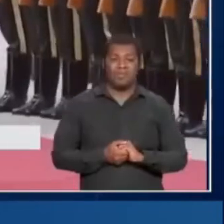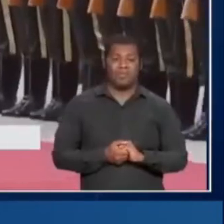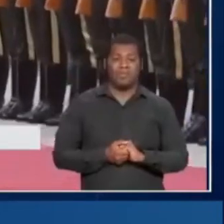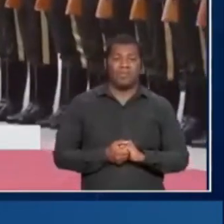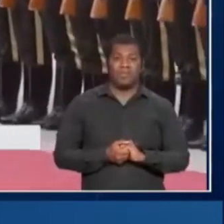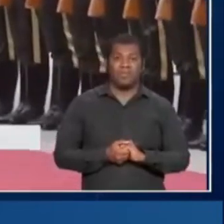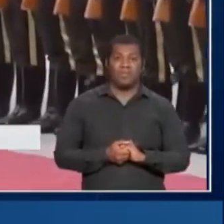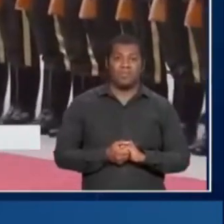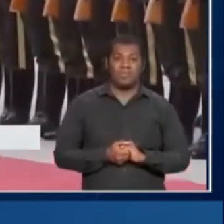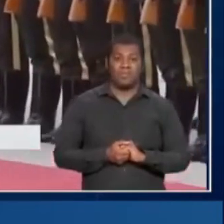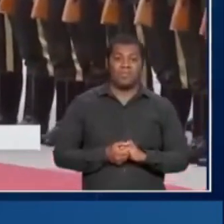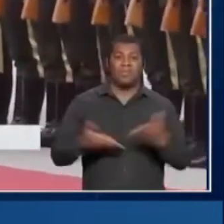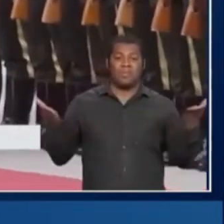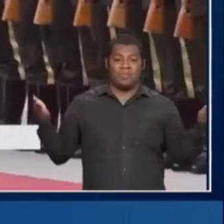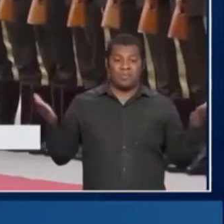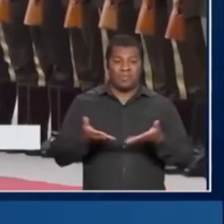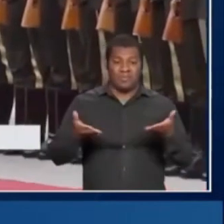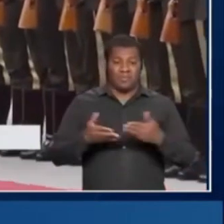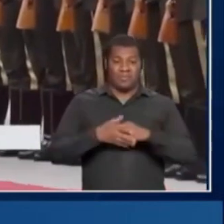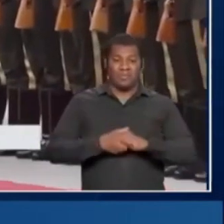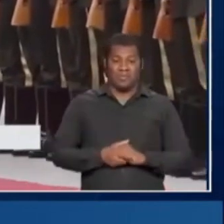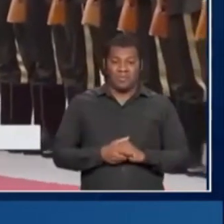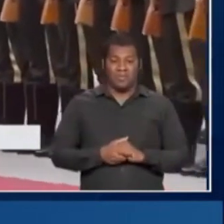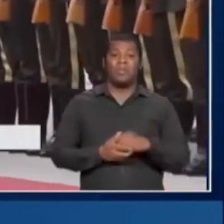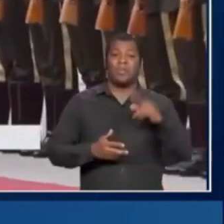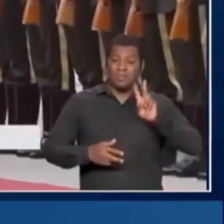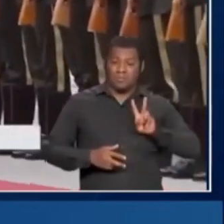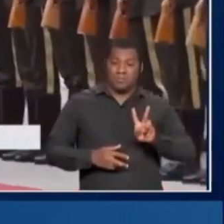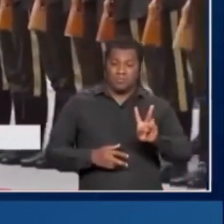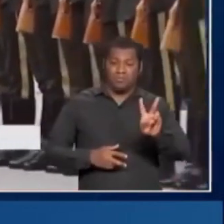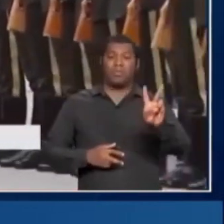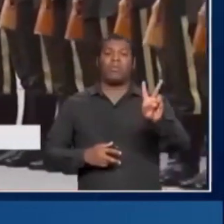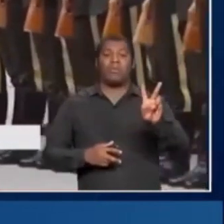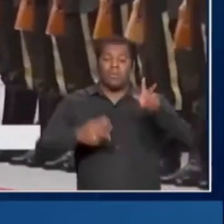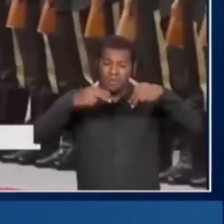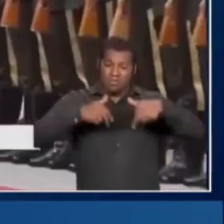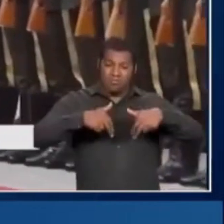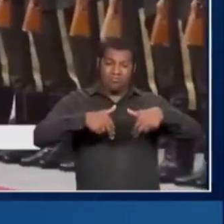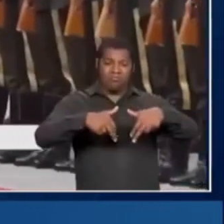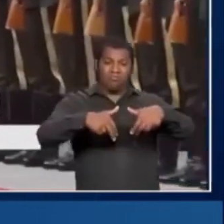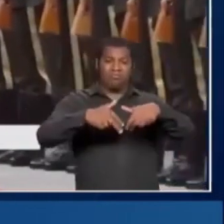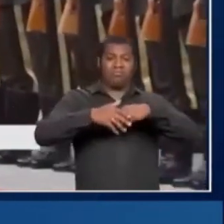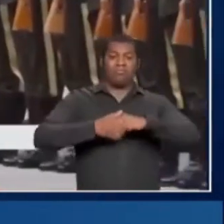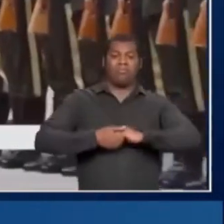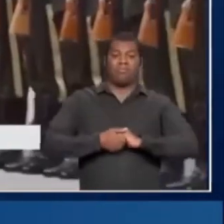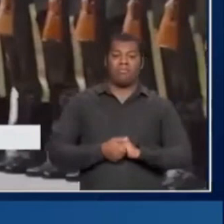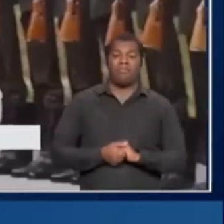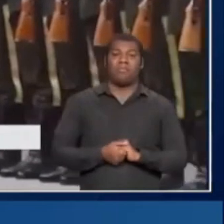era a visão dos americanos em relação à China. E essa pesquisa mostrou que 83% dos americanos têm uma